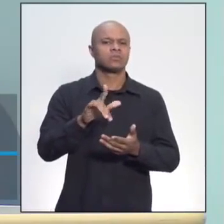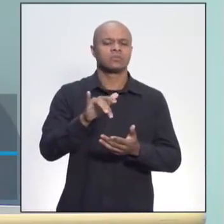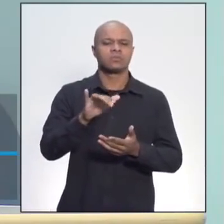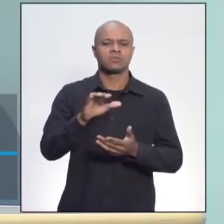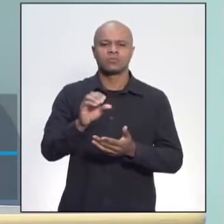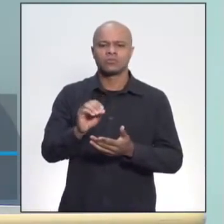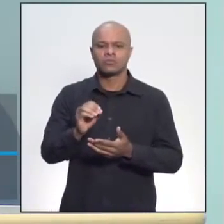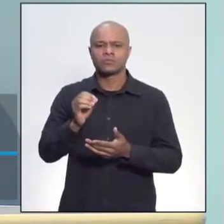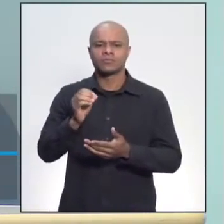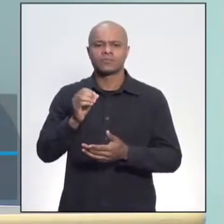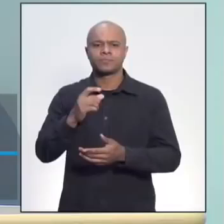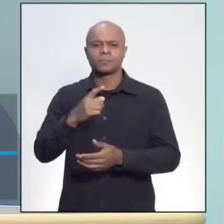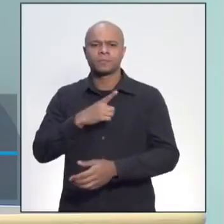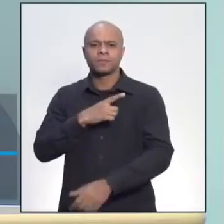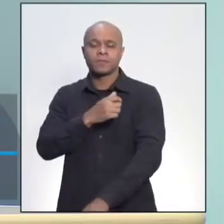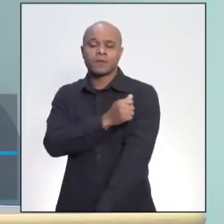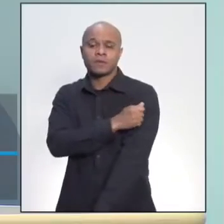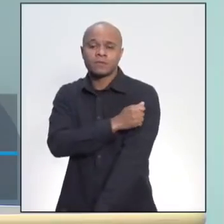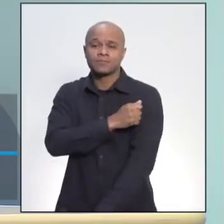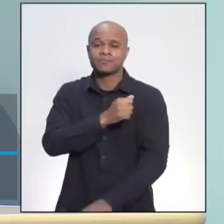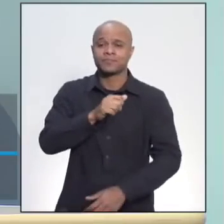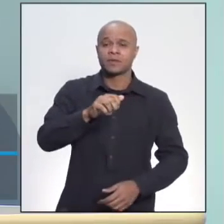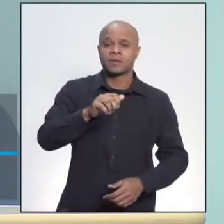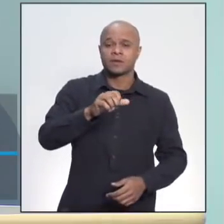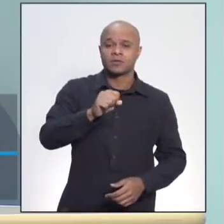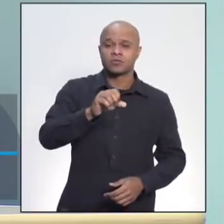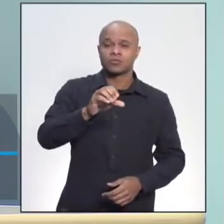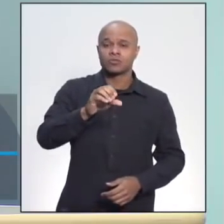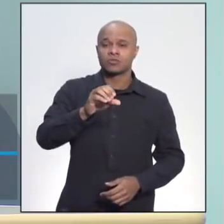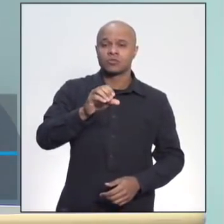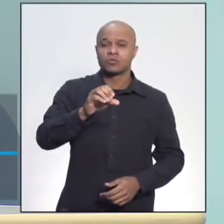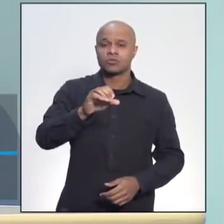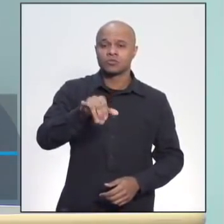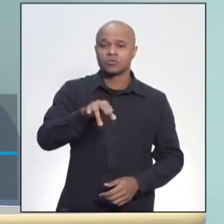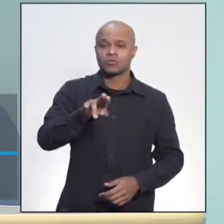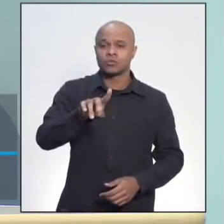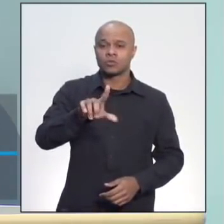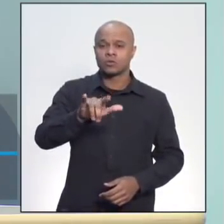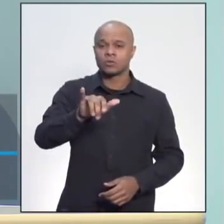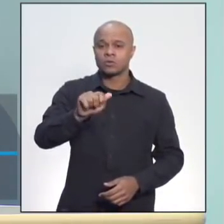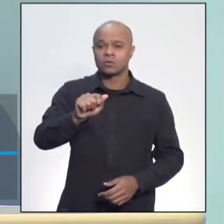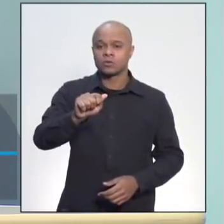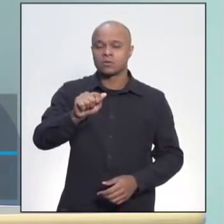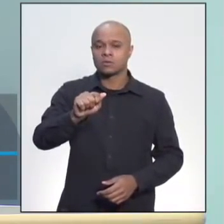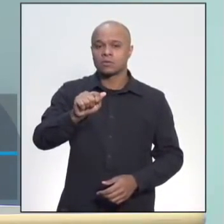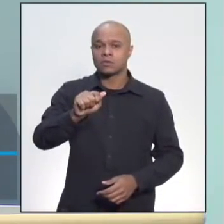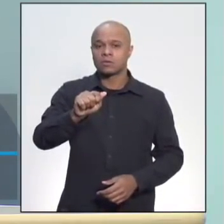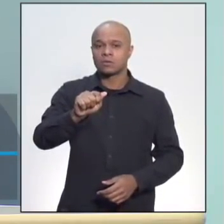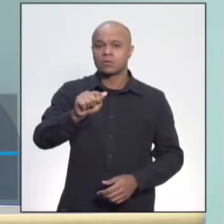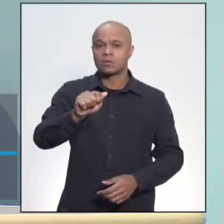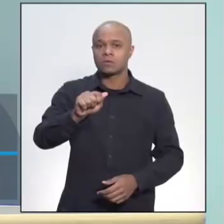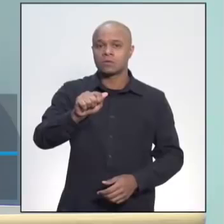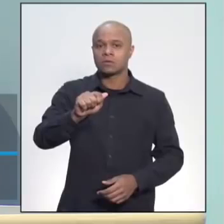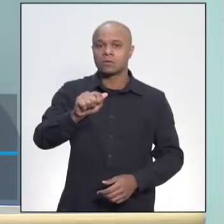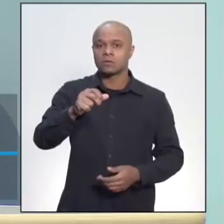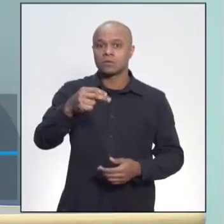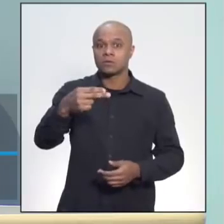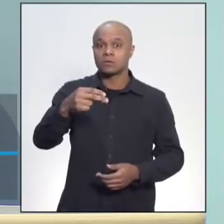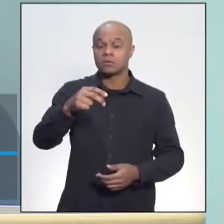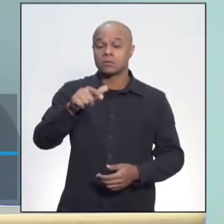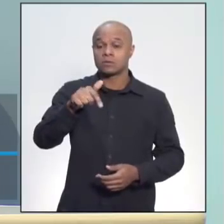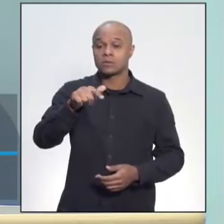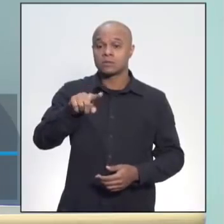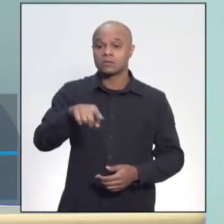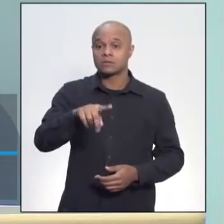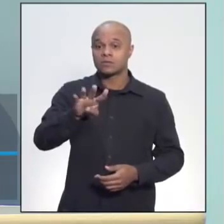o aluno, a Sofia, que escreve, a Júlia, que escreveu que o valor do A é 7,4. E